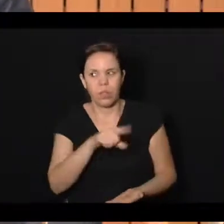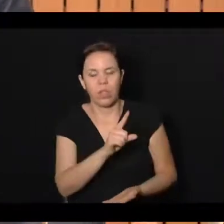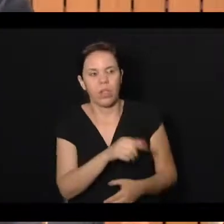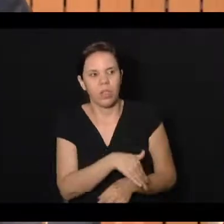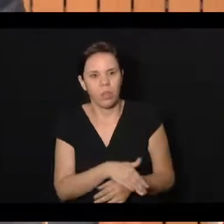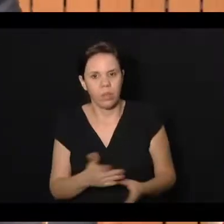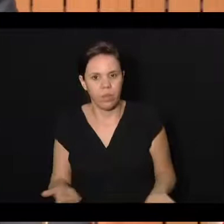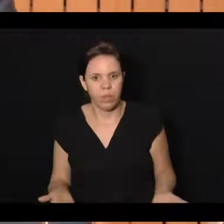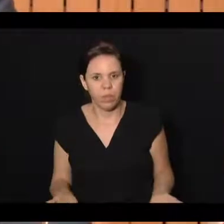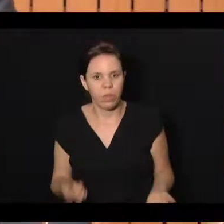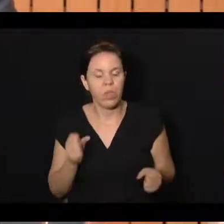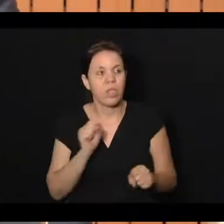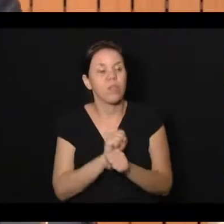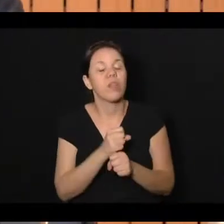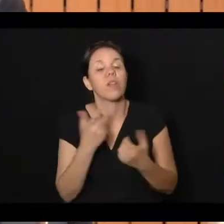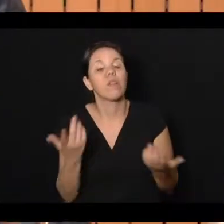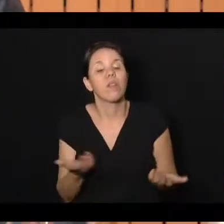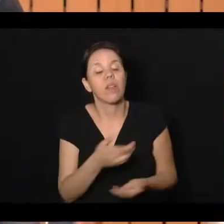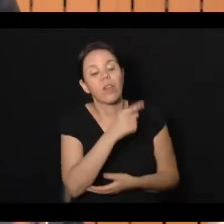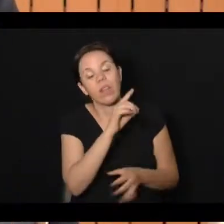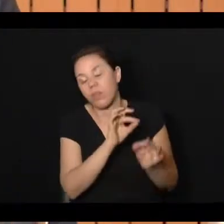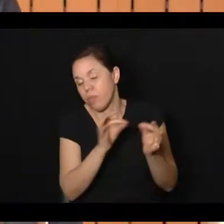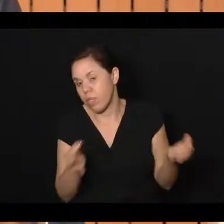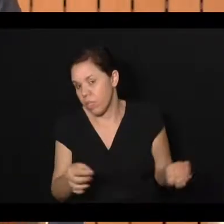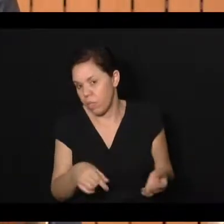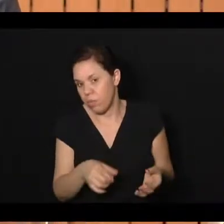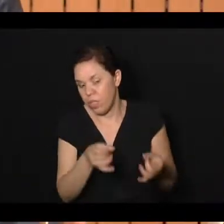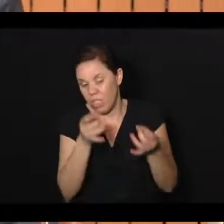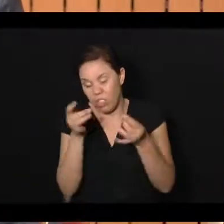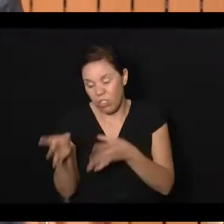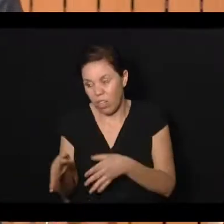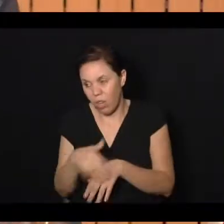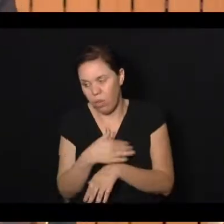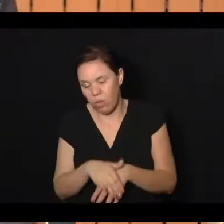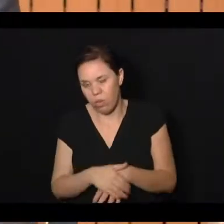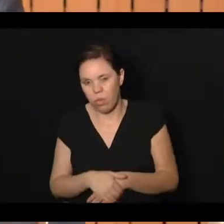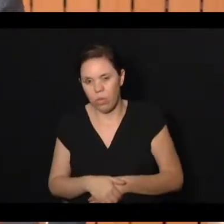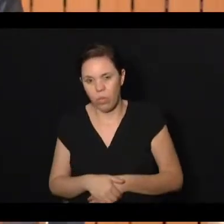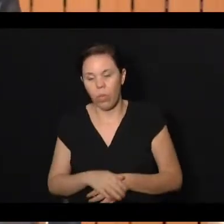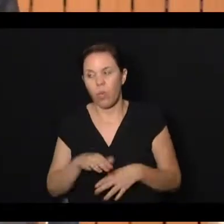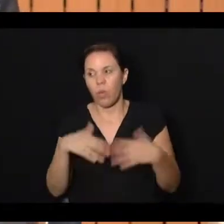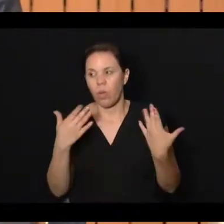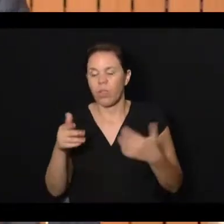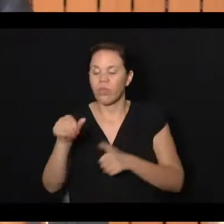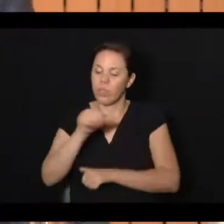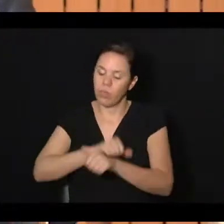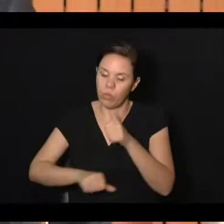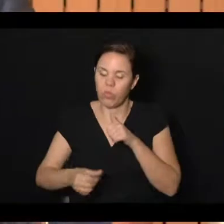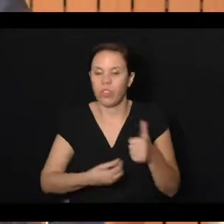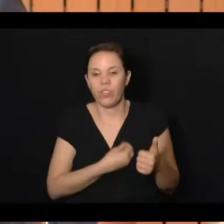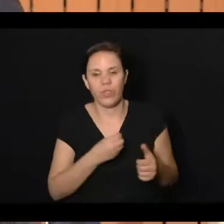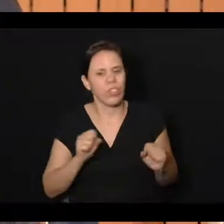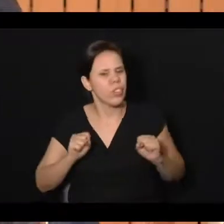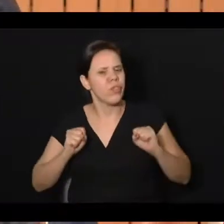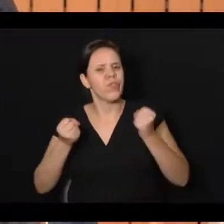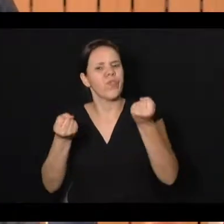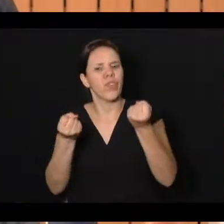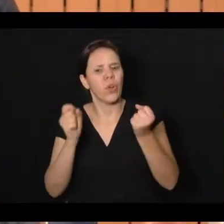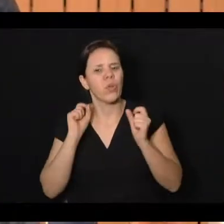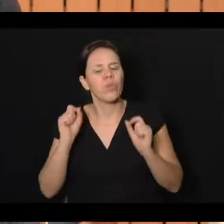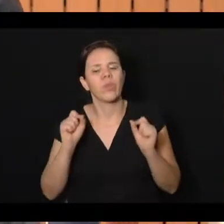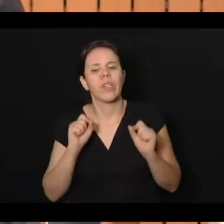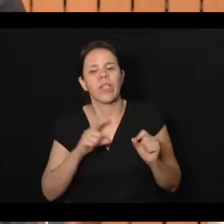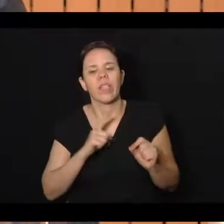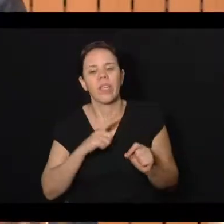porque não é sempre sair da rua e quando você faz você quando você sai faz todo esse esforço o que sobra o que tem pra